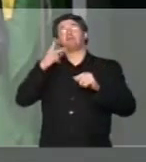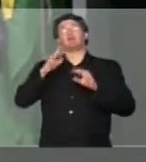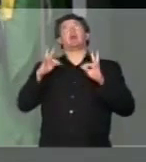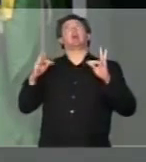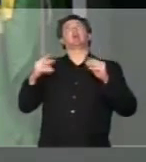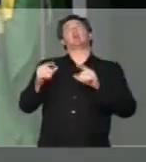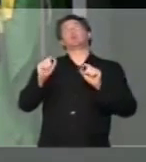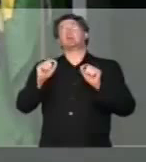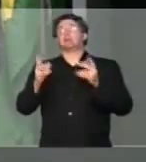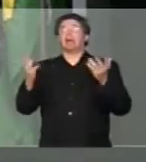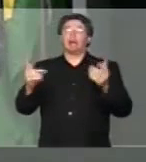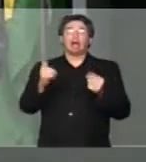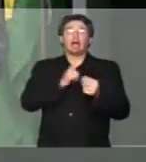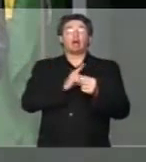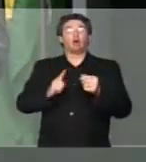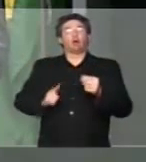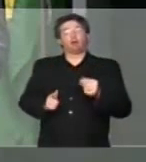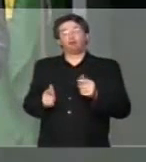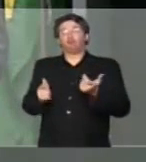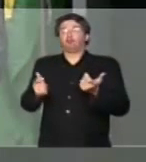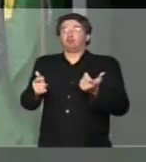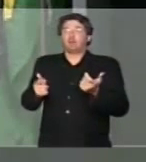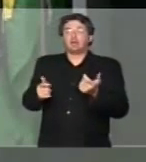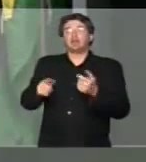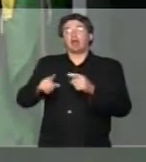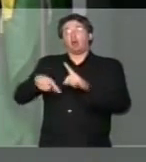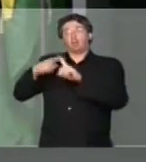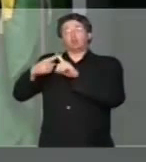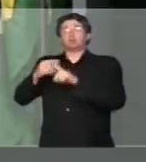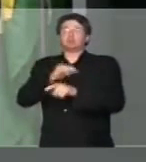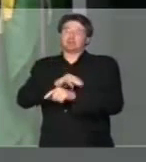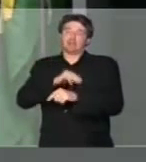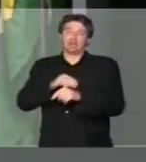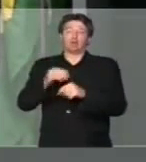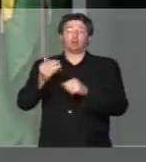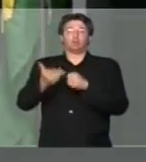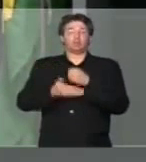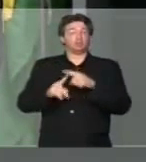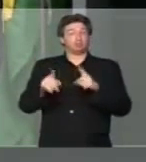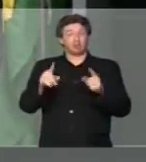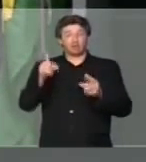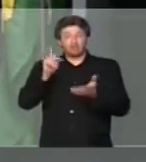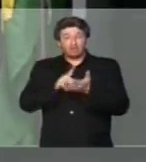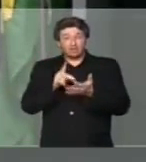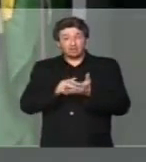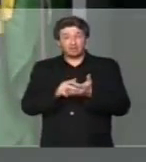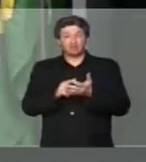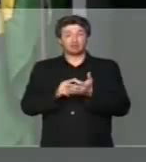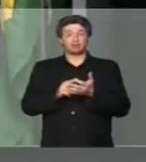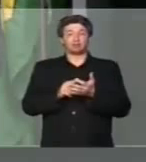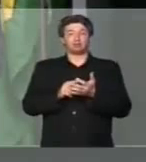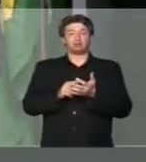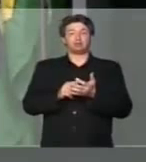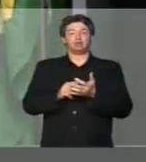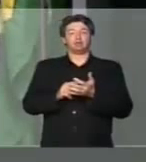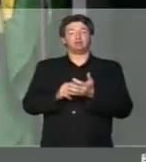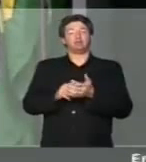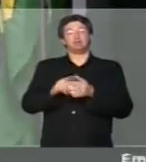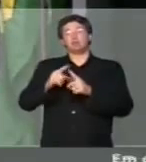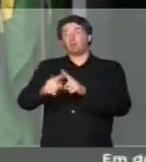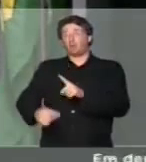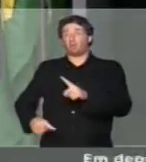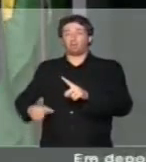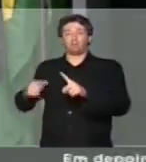dizer que o salário mínimo aumentou. Mas a verdade é que o aumento será o mais